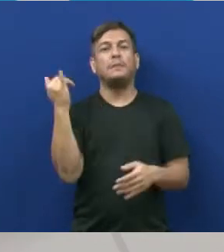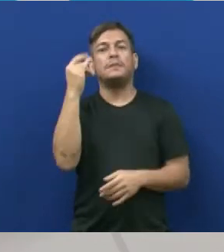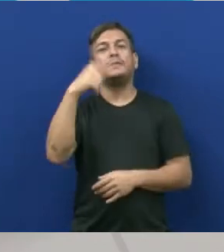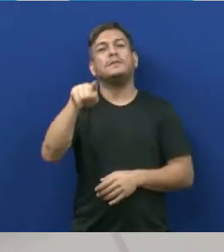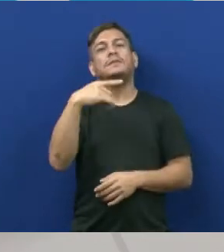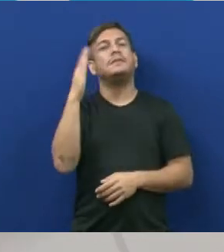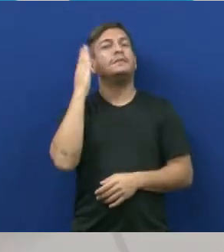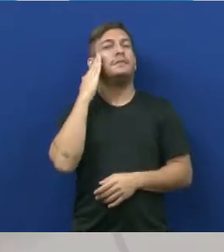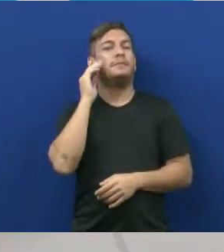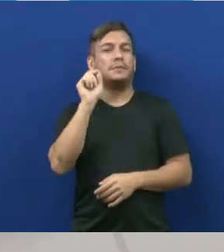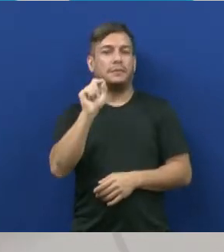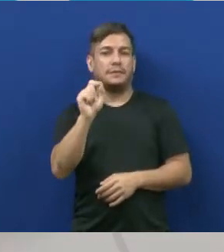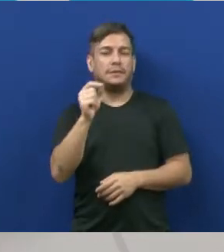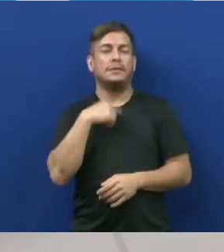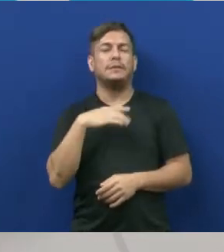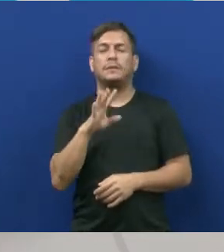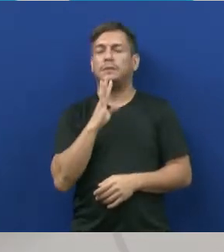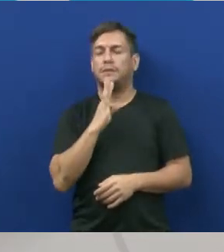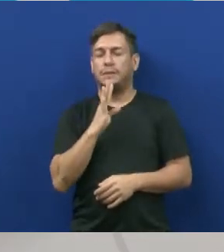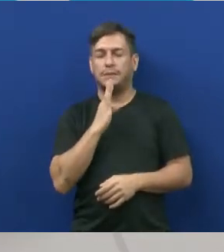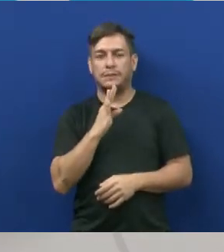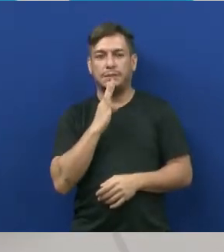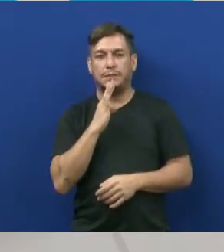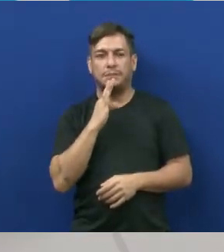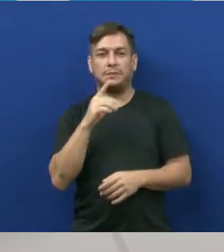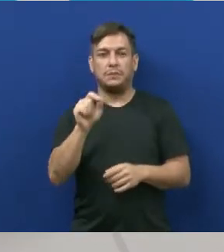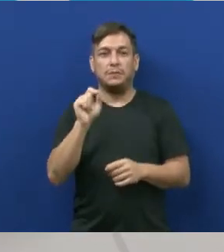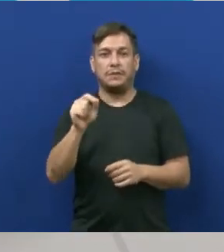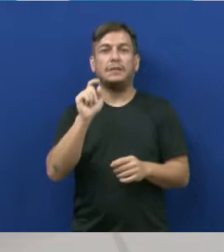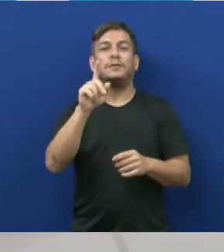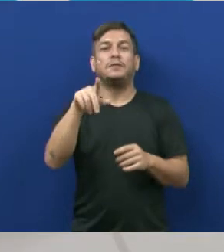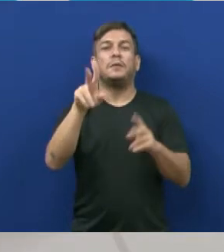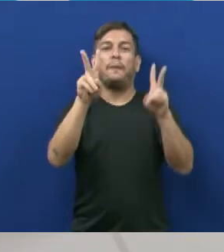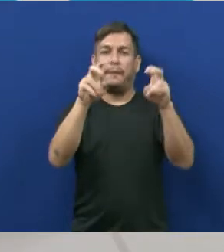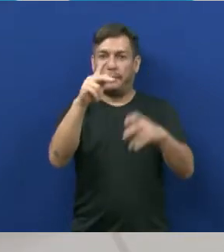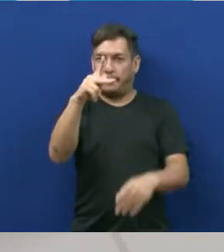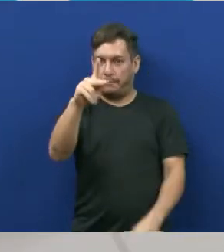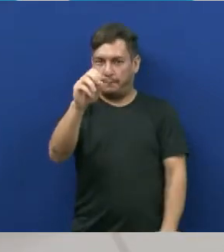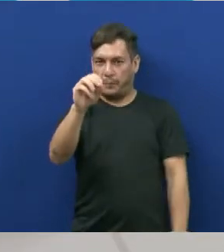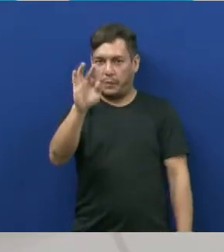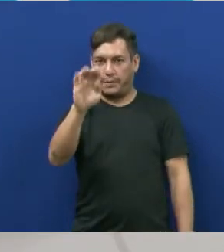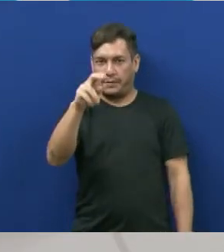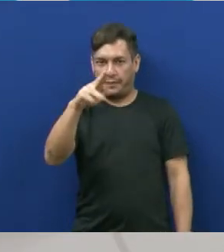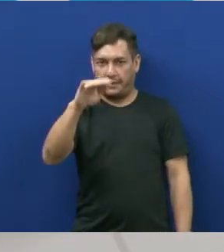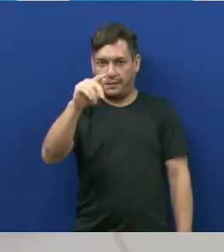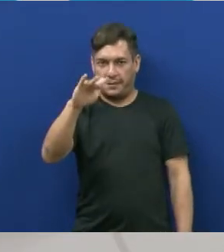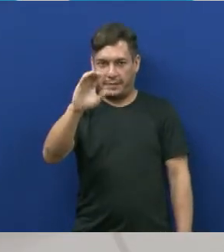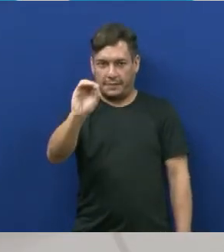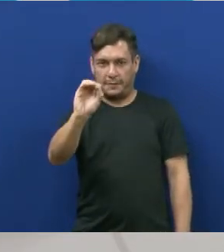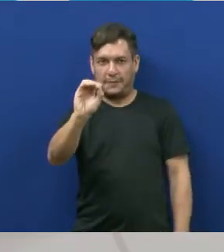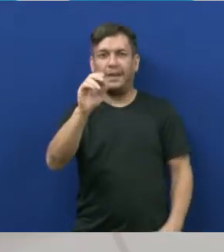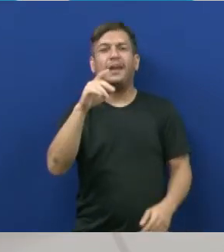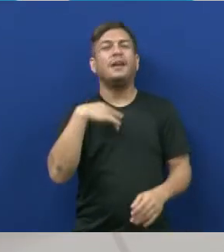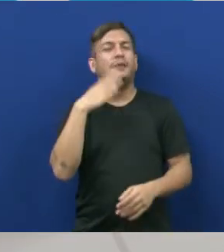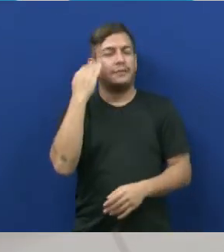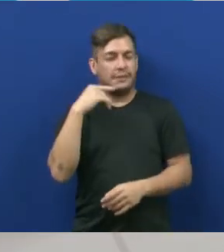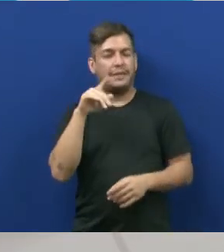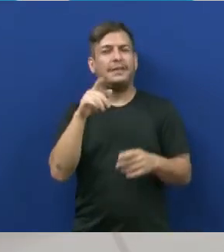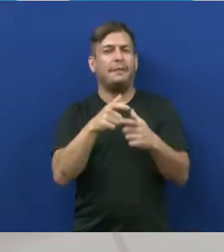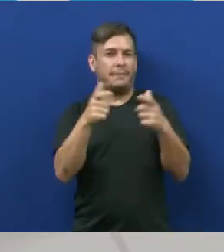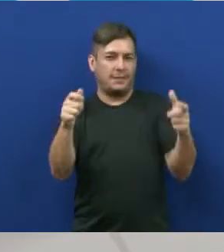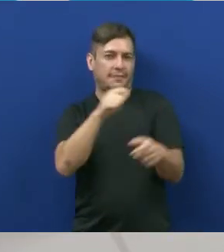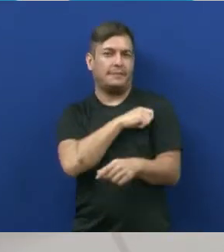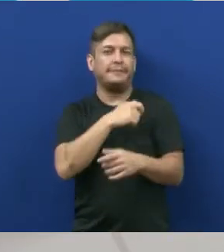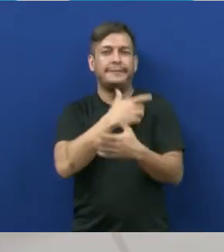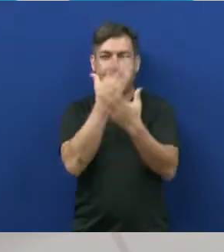que é importante ter um conhecimento muito amplo sobre potenciação. Como eu sei que a maioria às vezes esquece, então vamos revisar